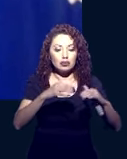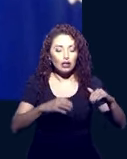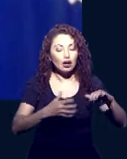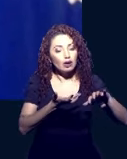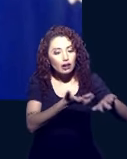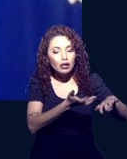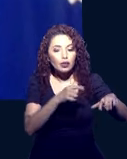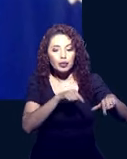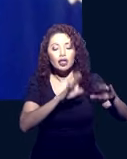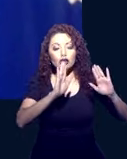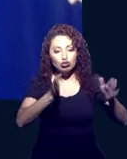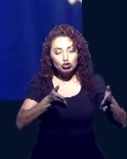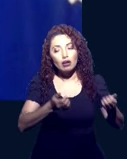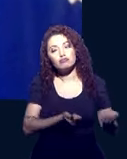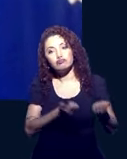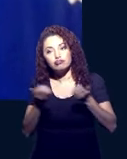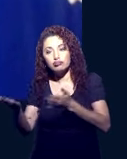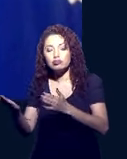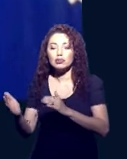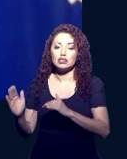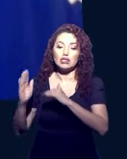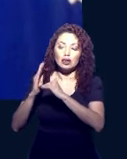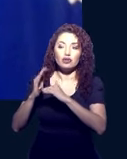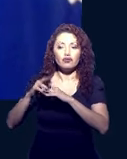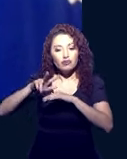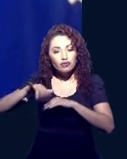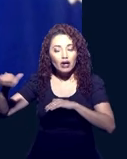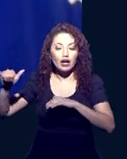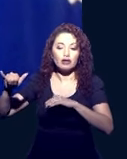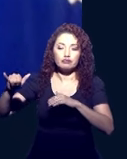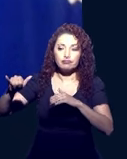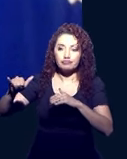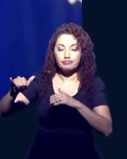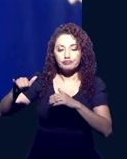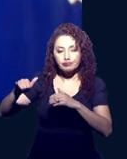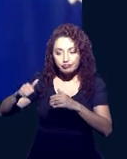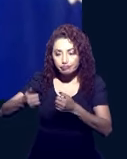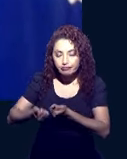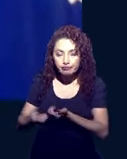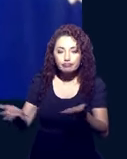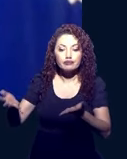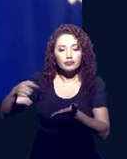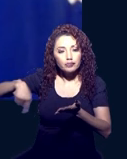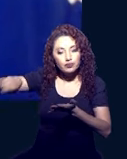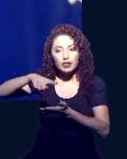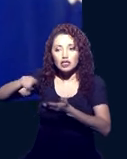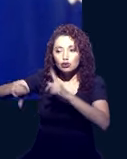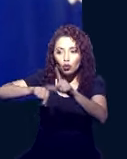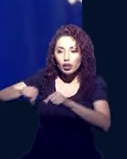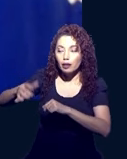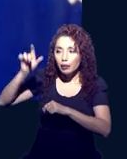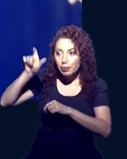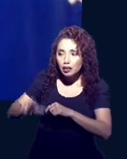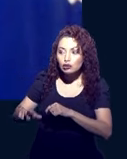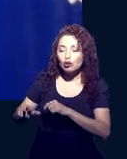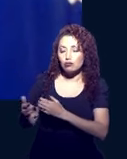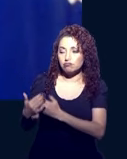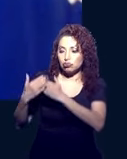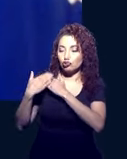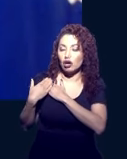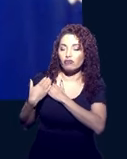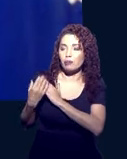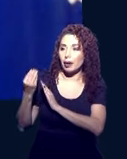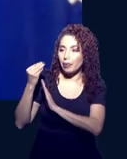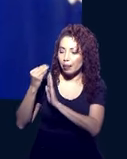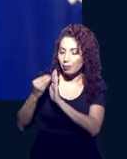Federal Serão distribuídos será distribuído esse projeto a comissão de assuntos econômicos designado um relator e o relator então cuidará